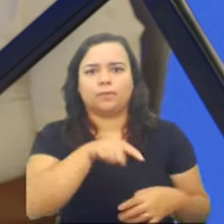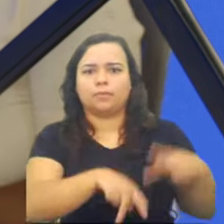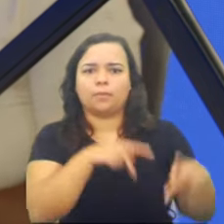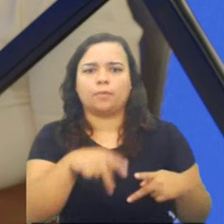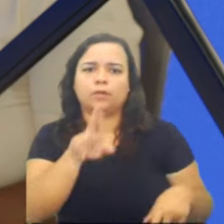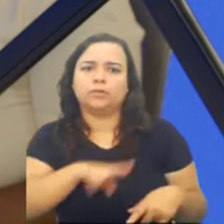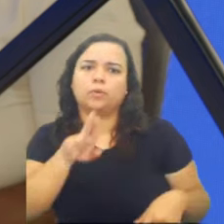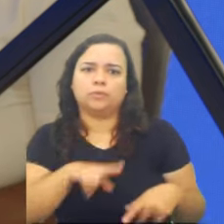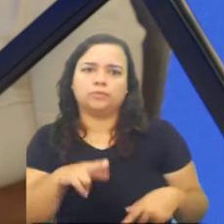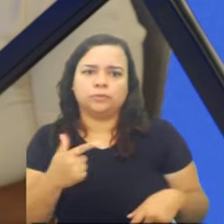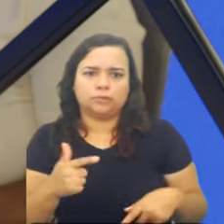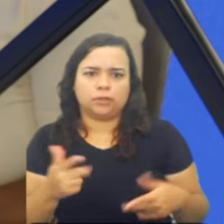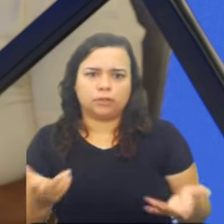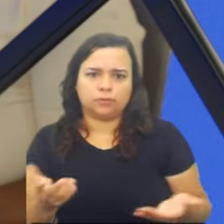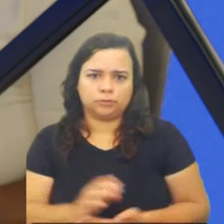ela